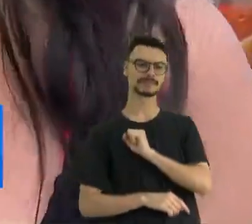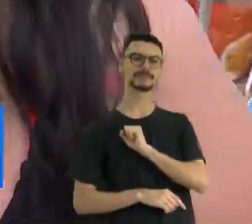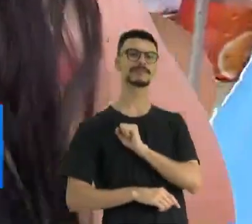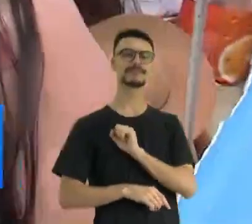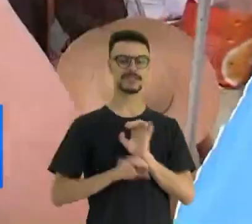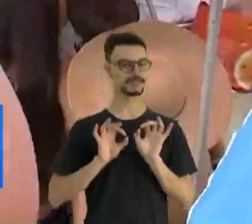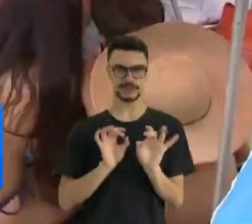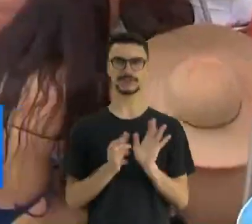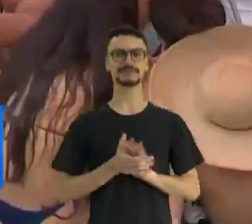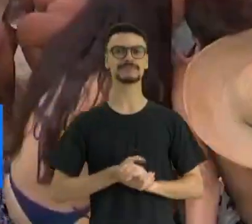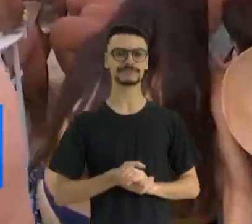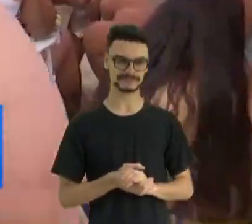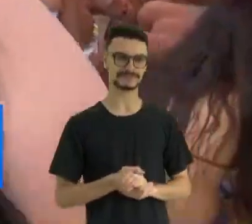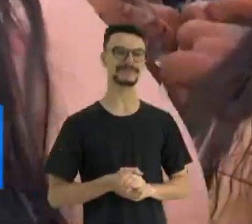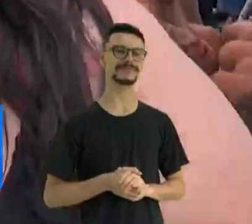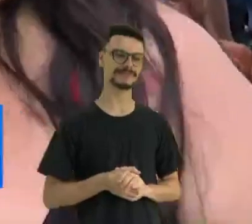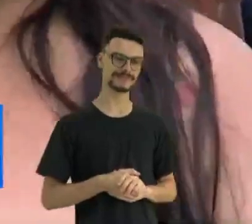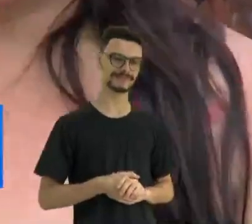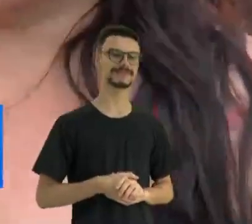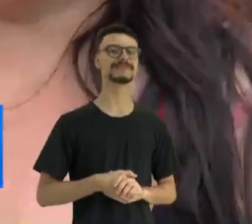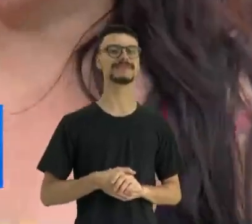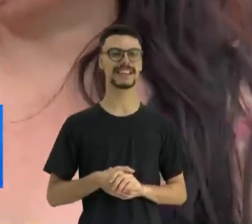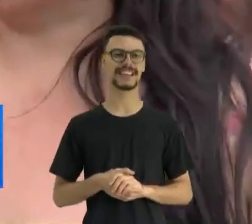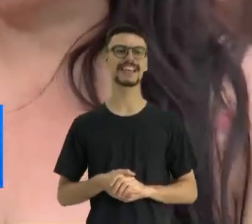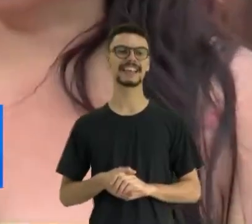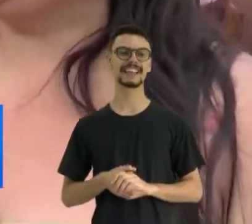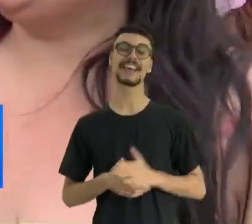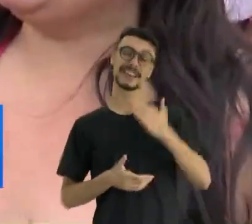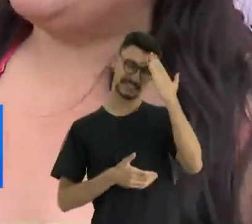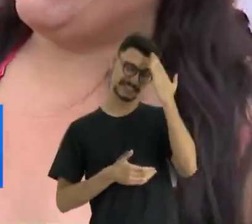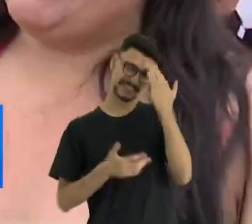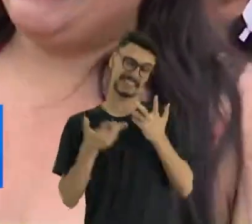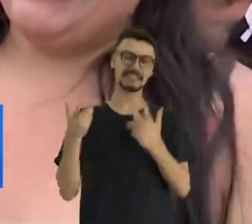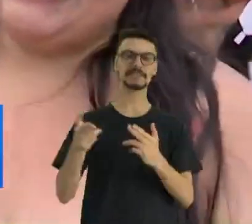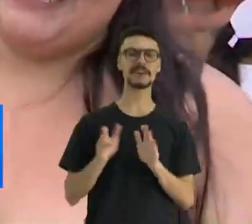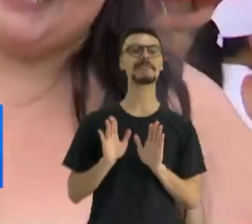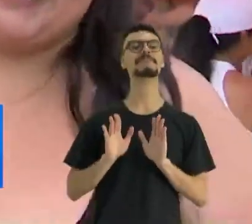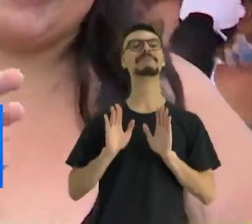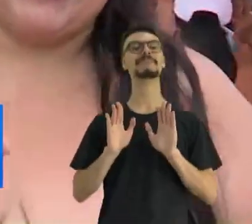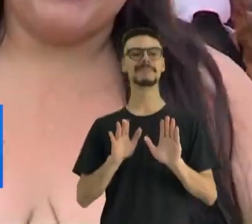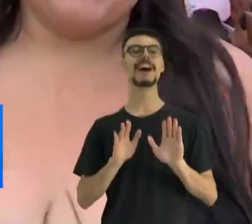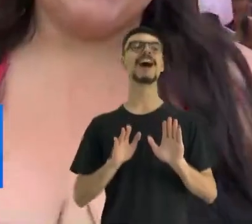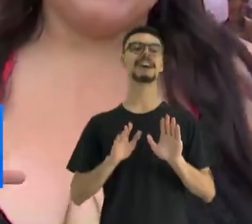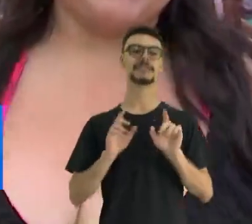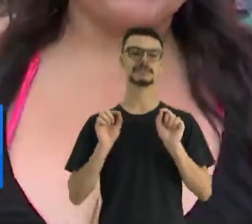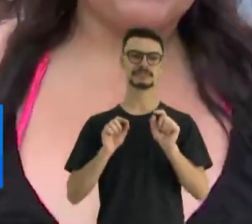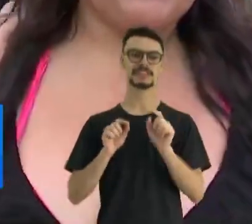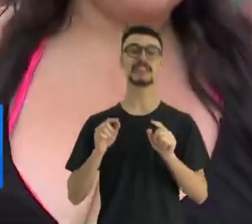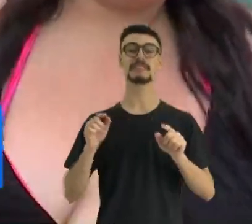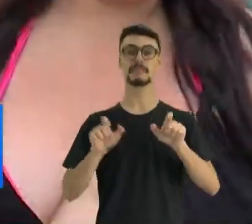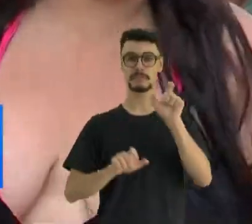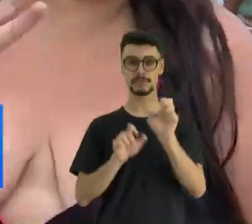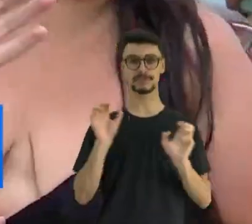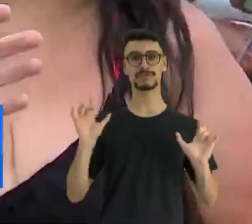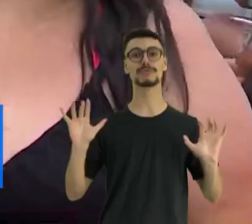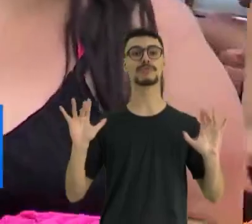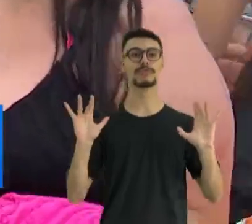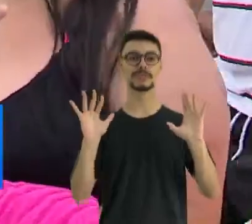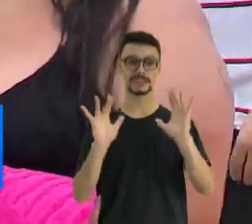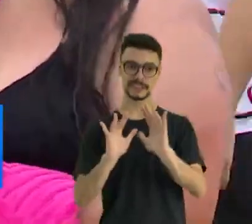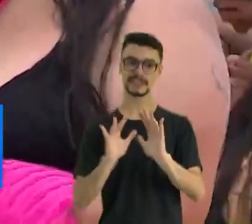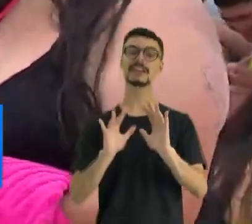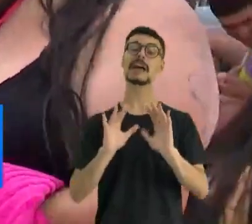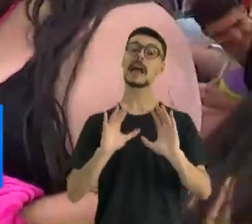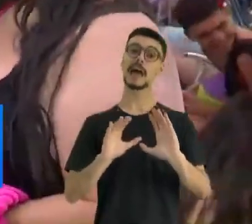Só. Essa não é. Consigo. É a parte que eu sei também. Diana, mas a expectativa é essa, né? Tem muita gente chegando aqui pro show, que vai